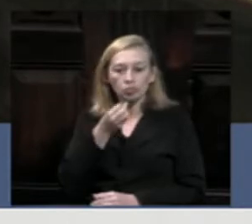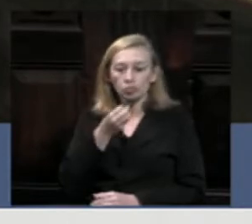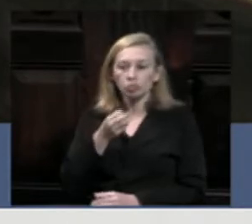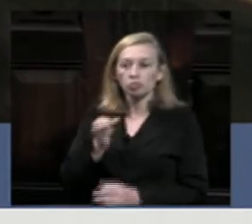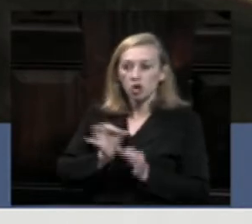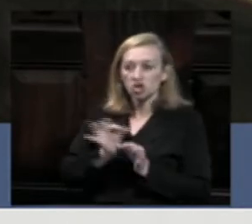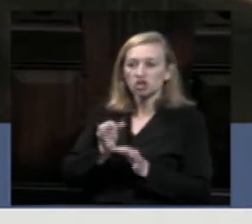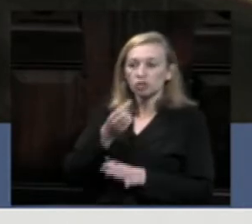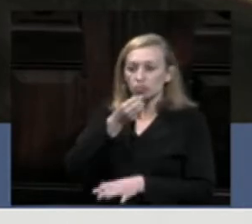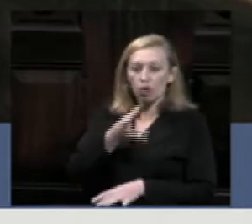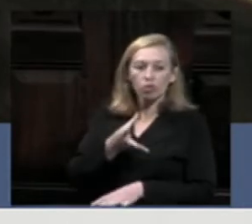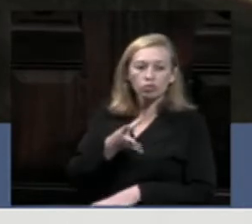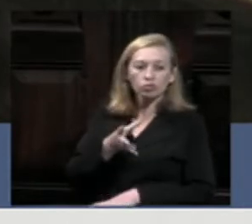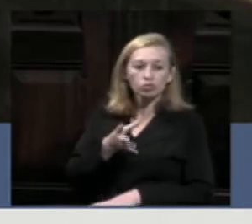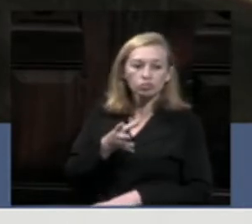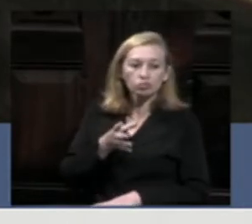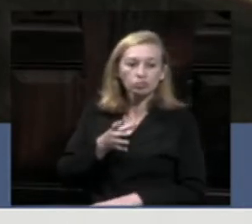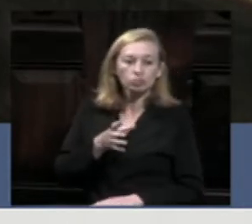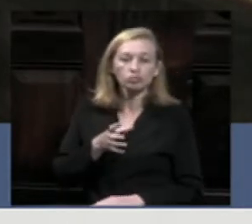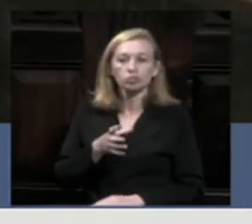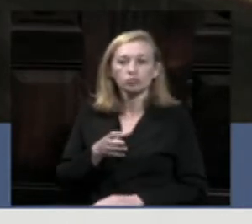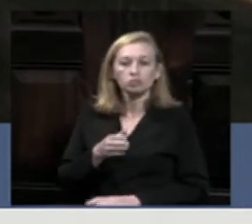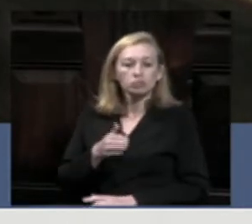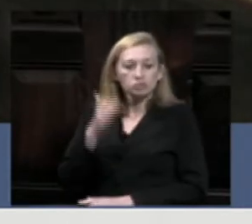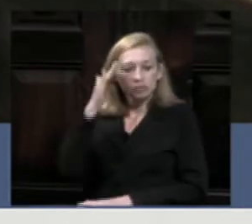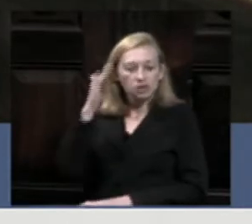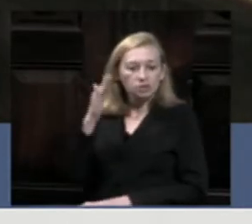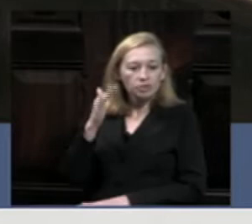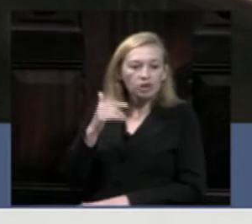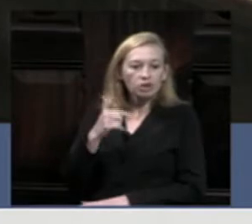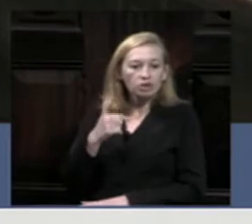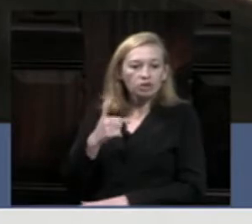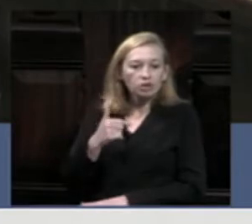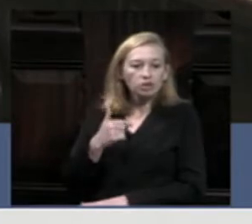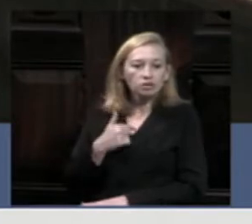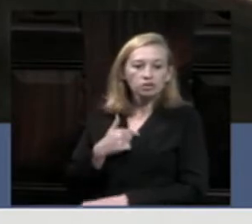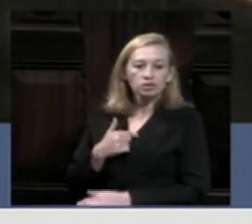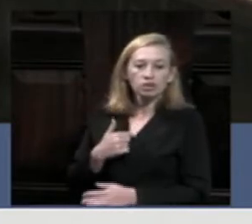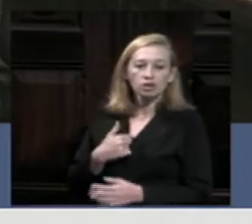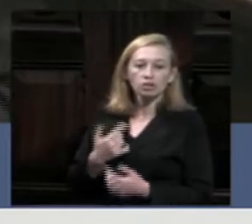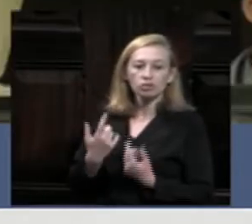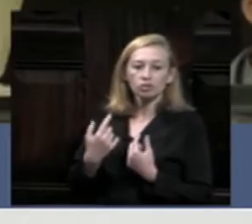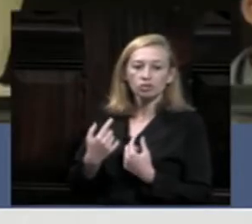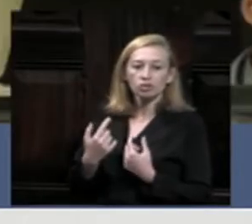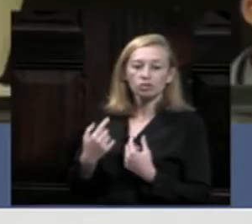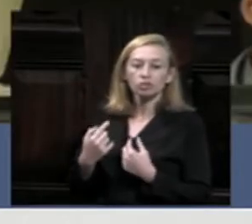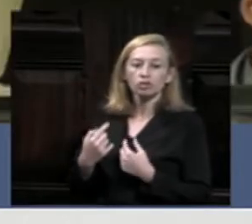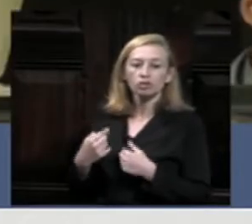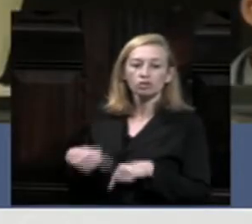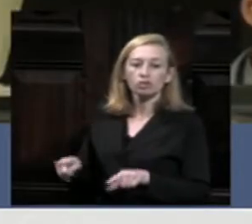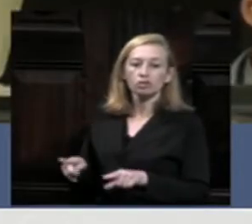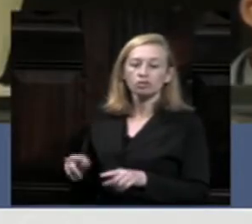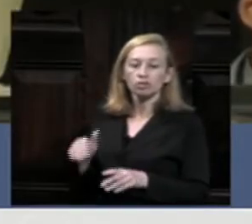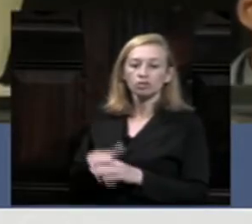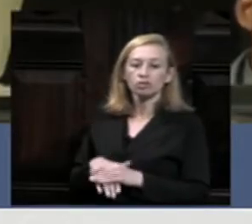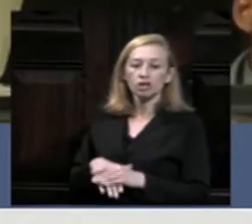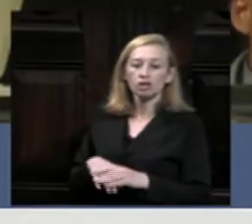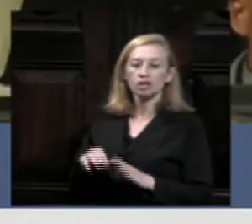projeto, de fato, impositivo, mandamental. Então, eu vou aqui dar o parecer contrário às emendas. Ok.